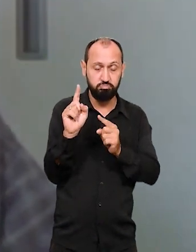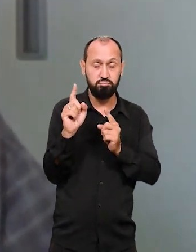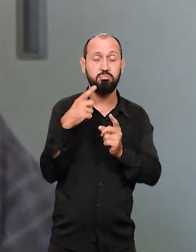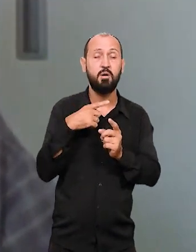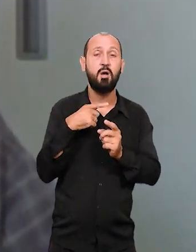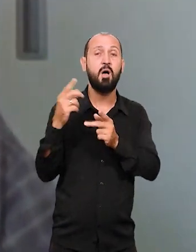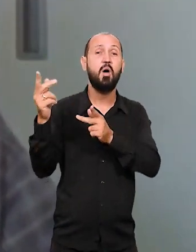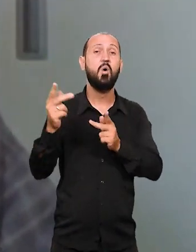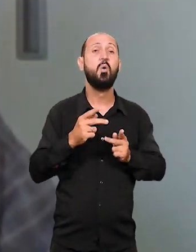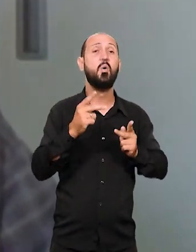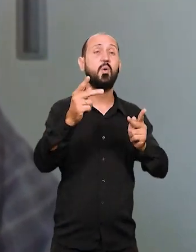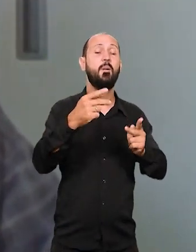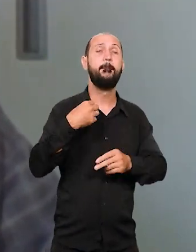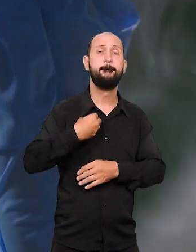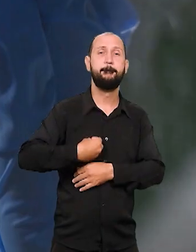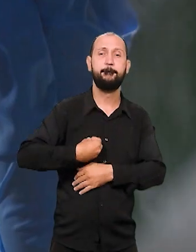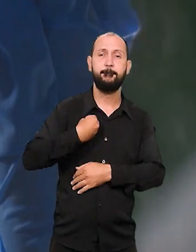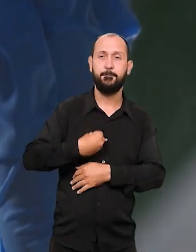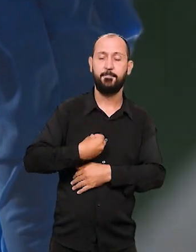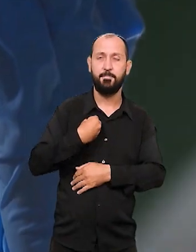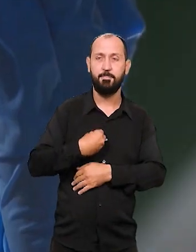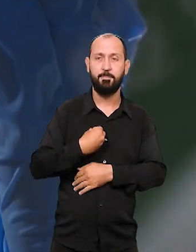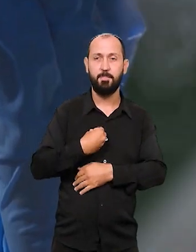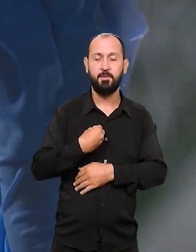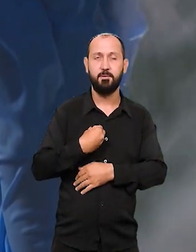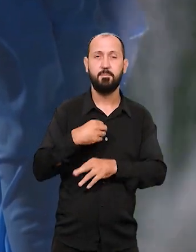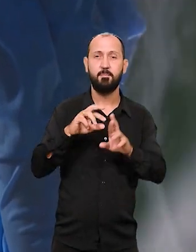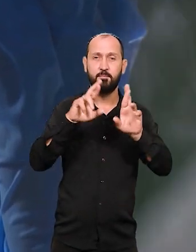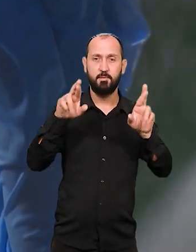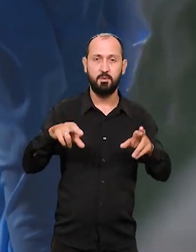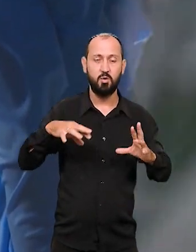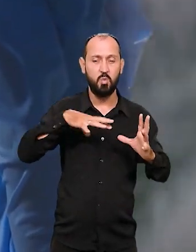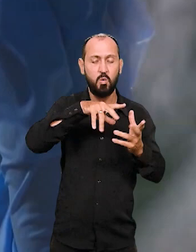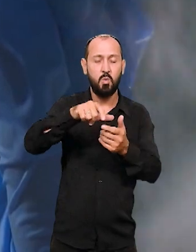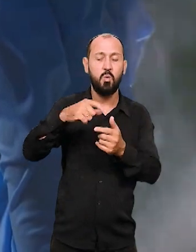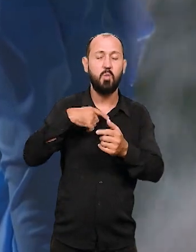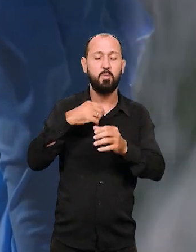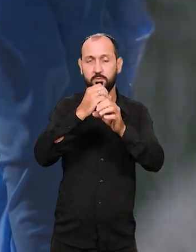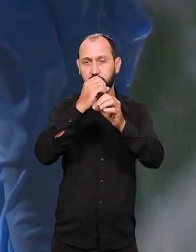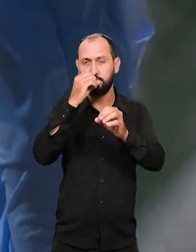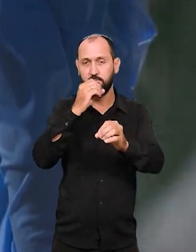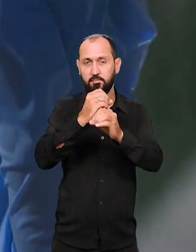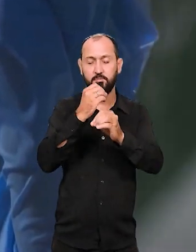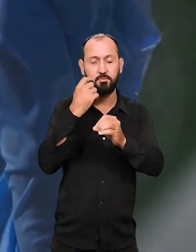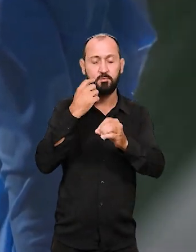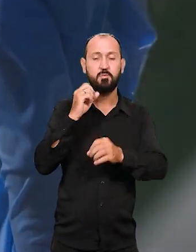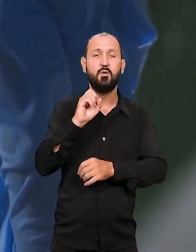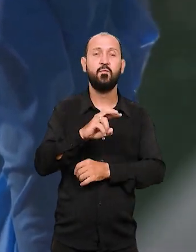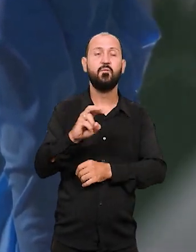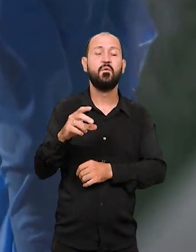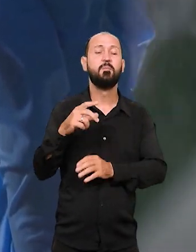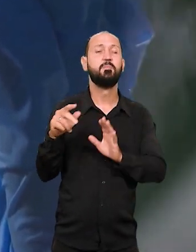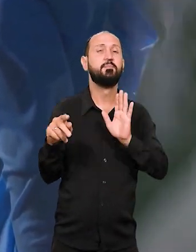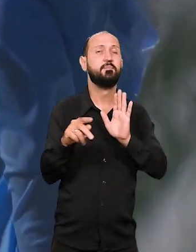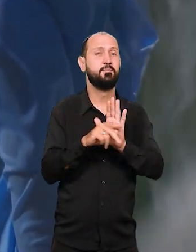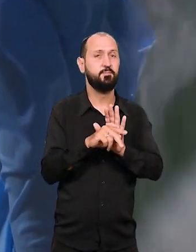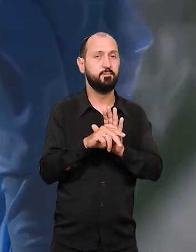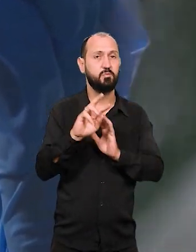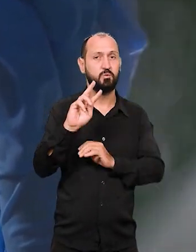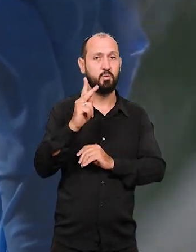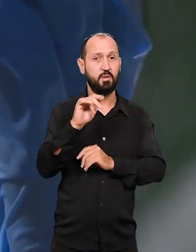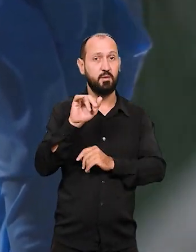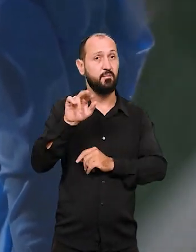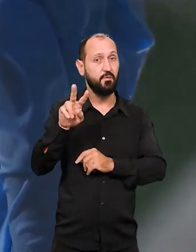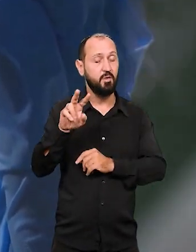o representante disso aí, convidado para fazer parte de uma rede internacional de laboratórios para isolamento